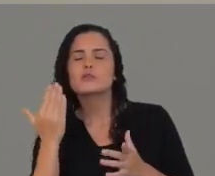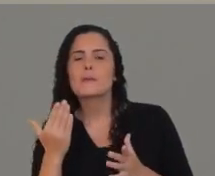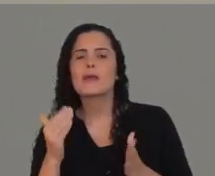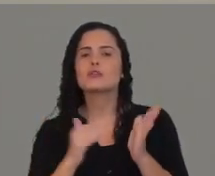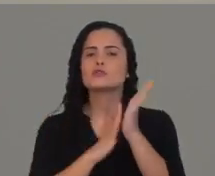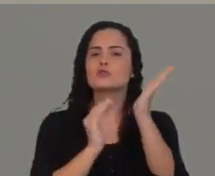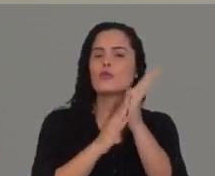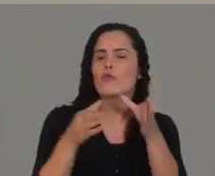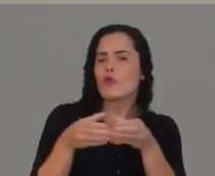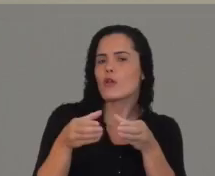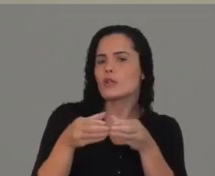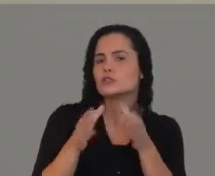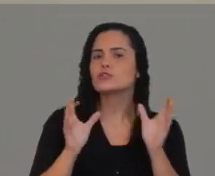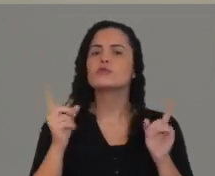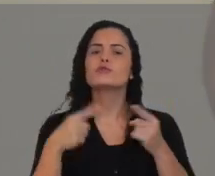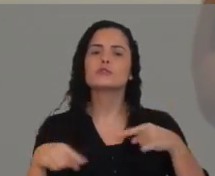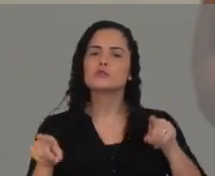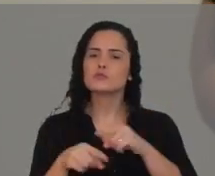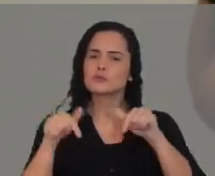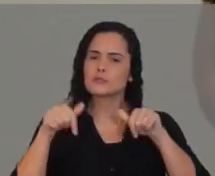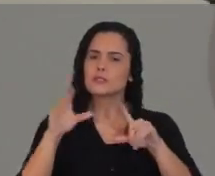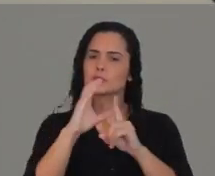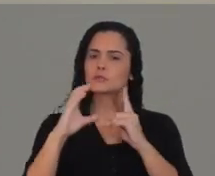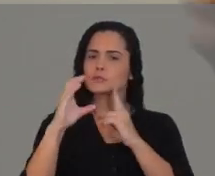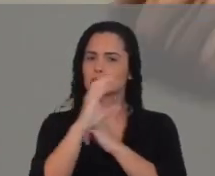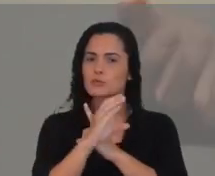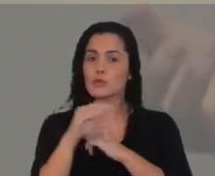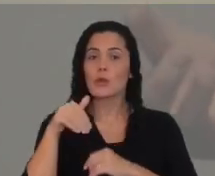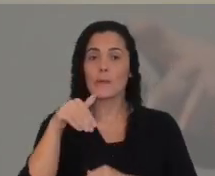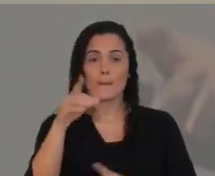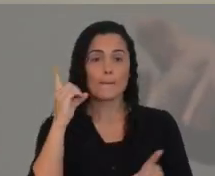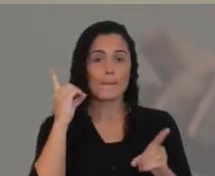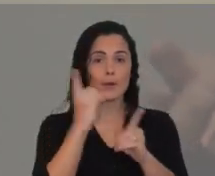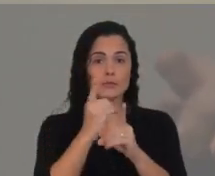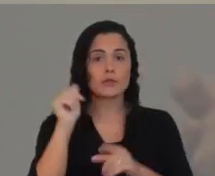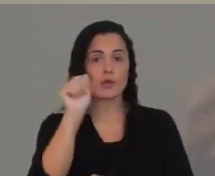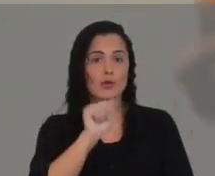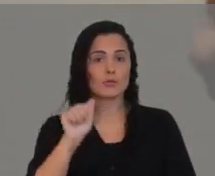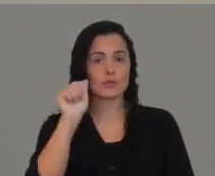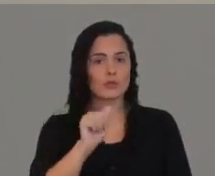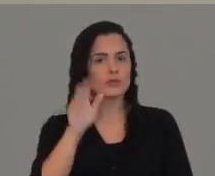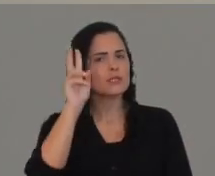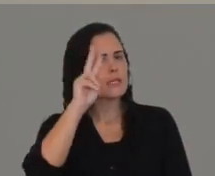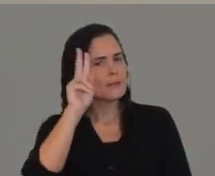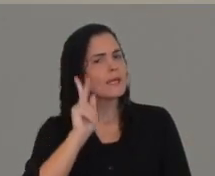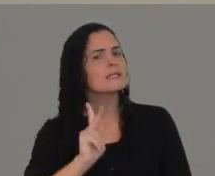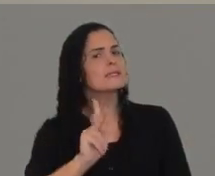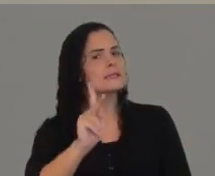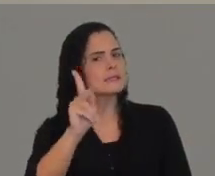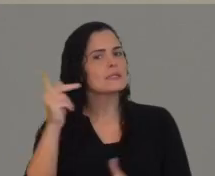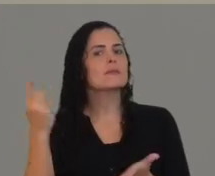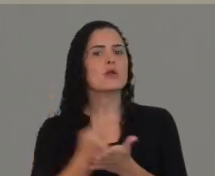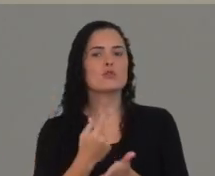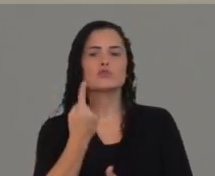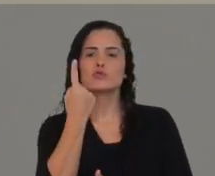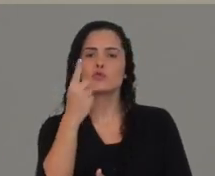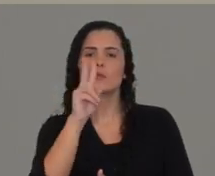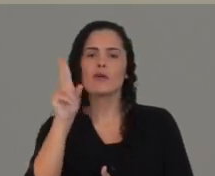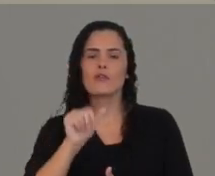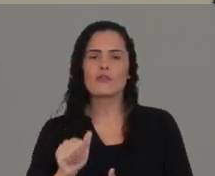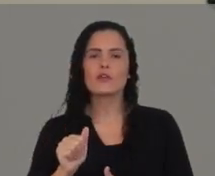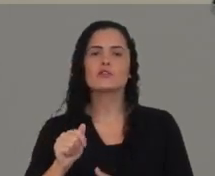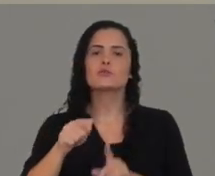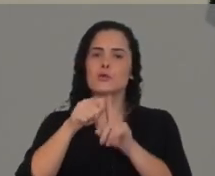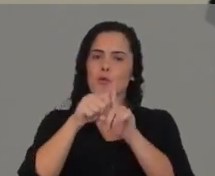adoração coletiva através da música nos cultos da IBMR. A próxima será em agosto, e é bom lembrar que isso acontece uma vez por mês, na